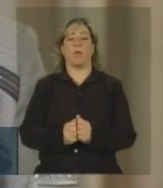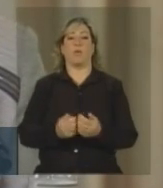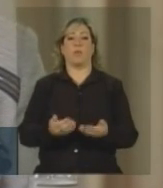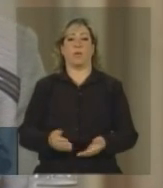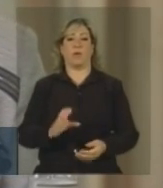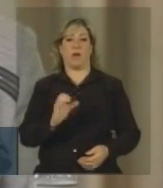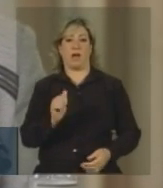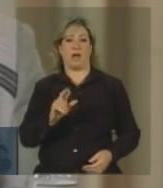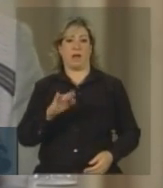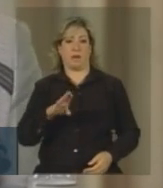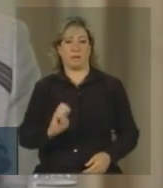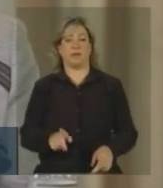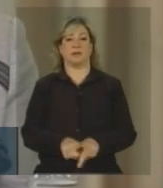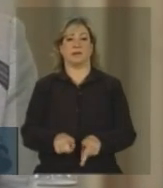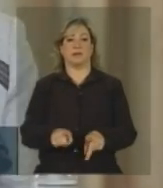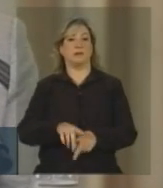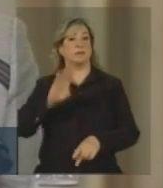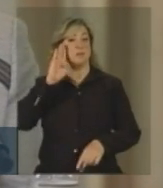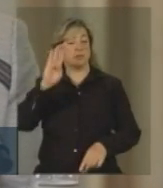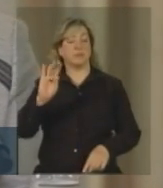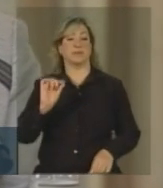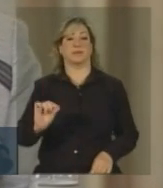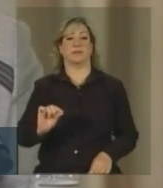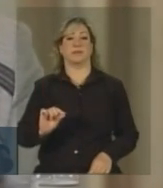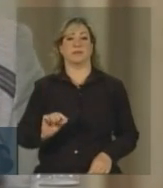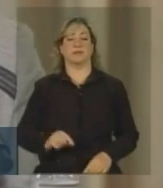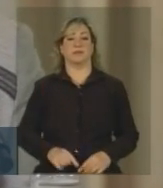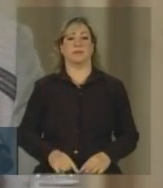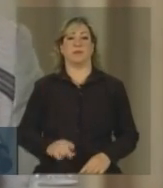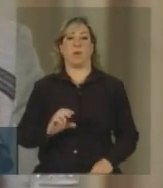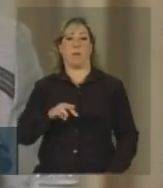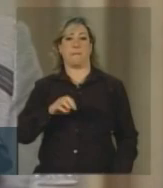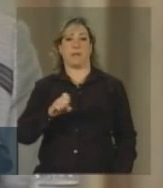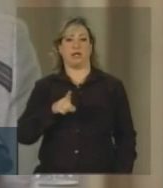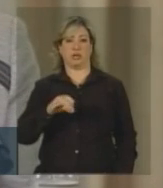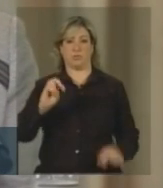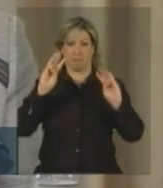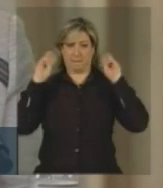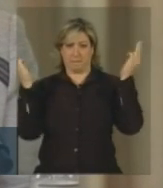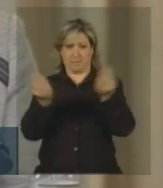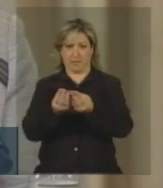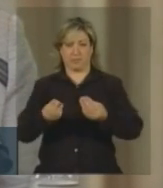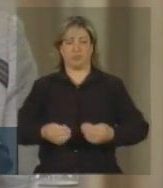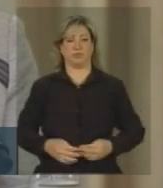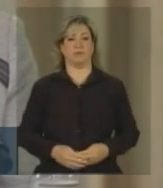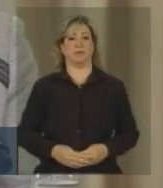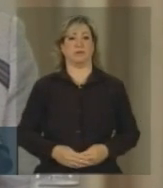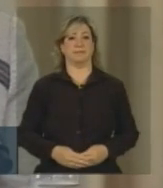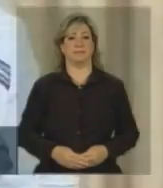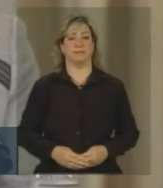o Caribe e inclusive com o México.